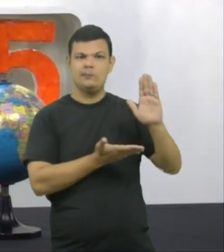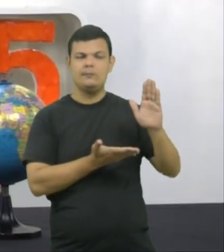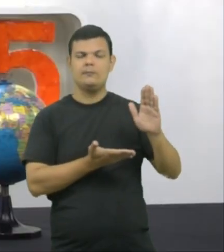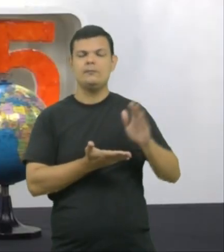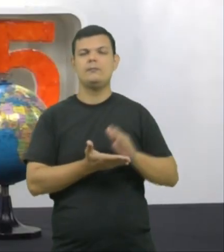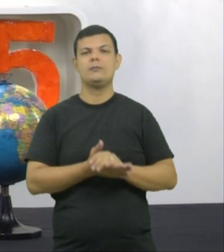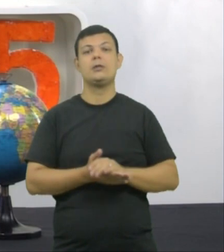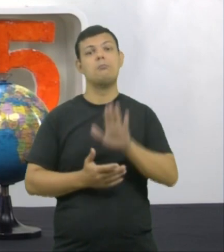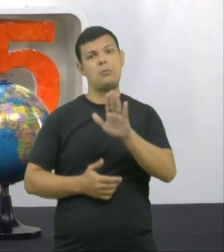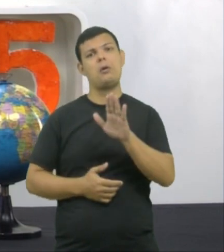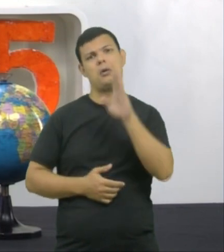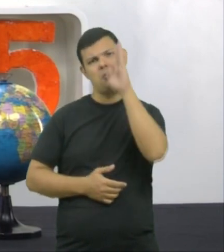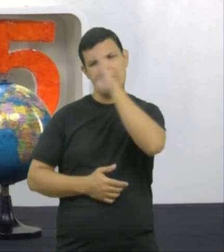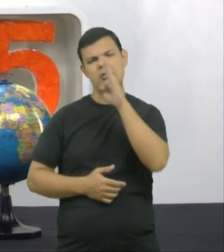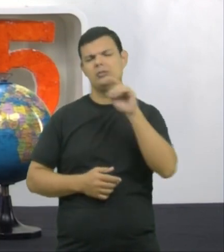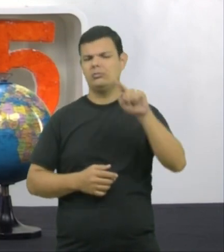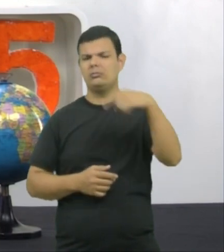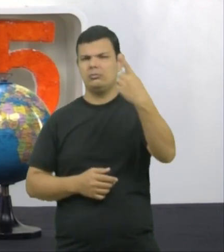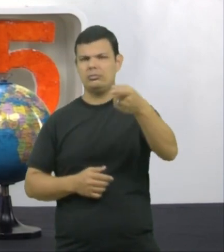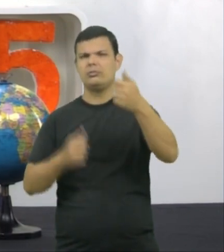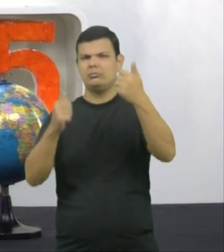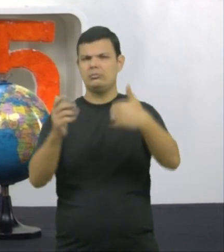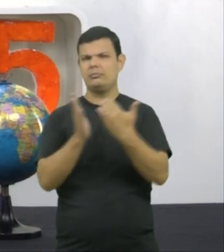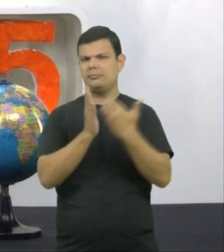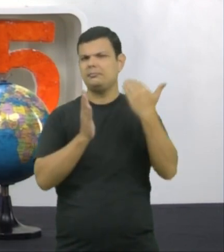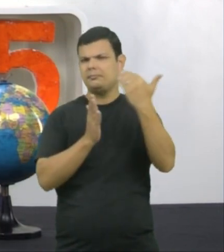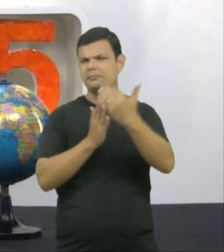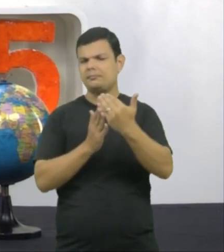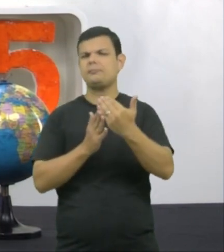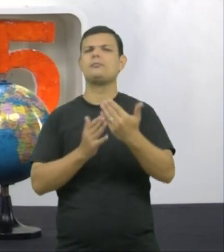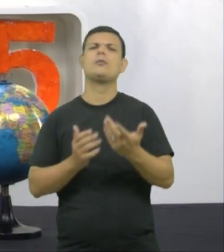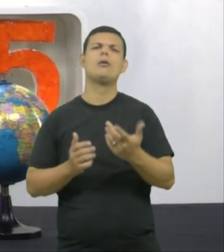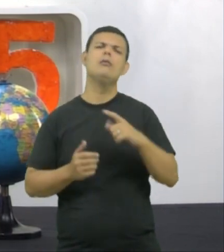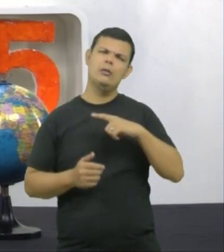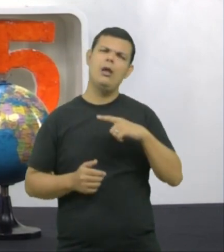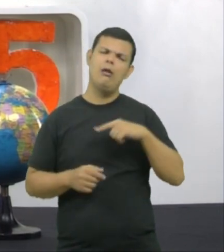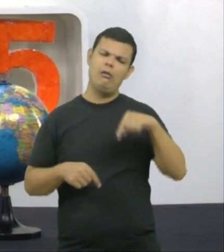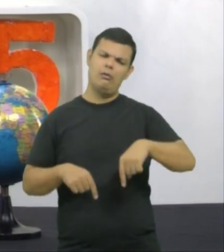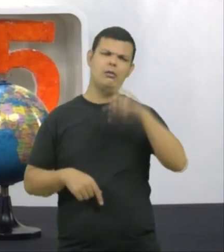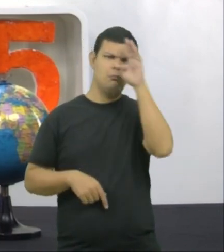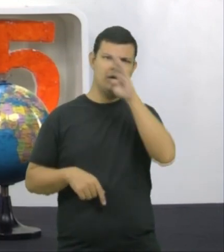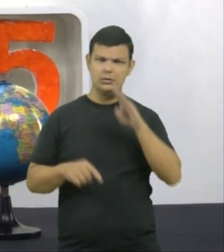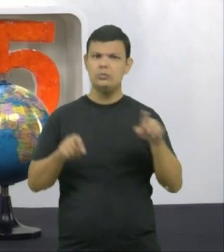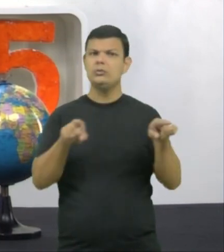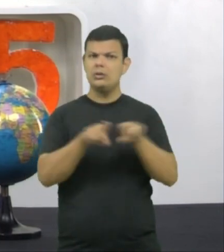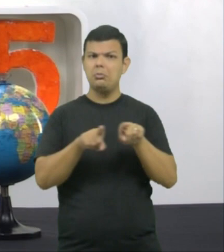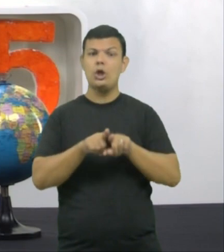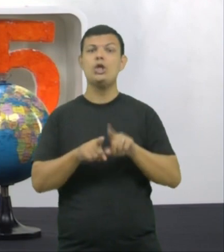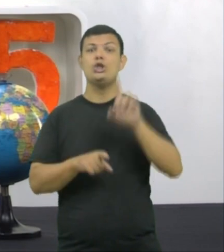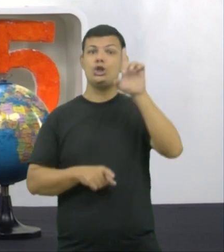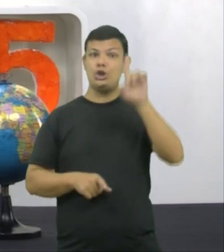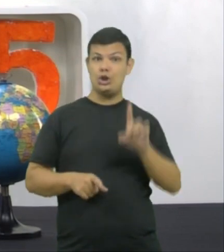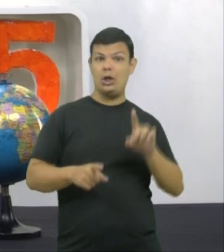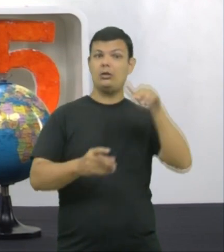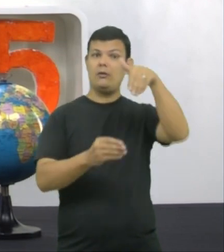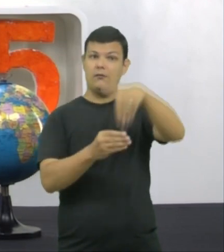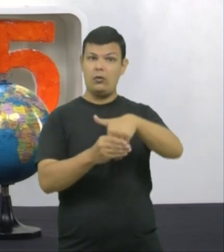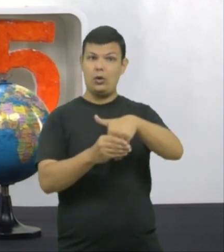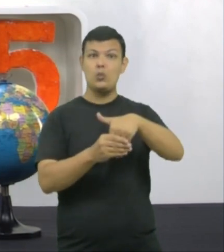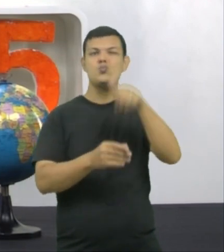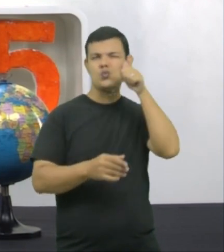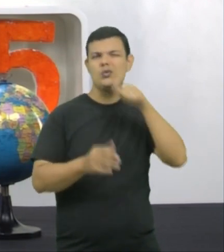Mas olha, no Brasil, nós veremos mais adiante, que também no Brasil o direito ao voto, né, pela mulher